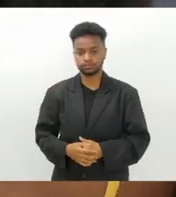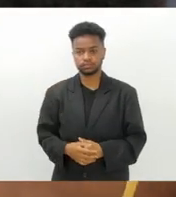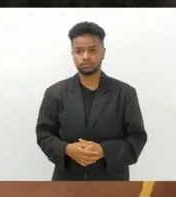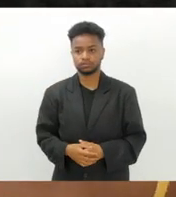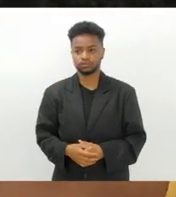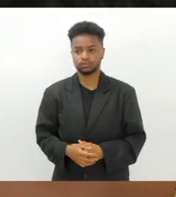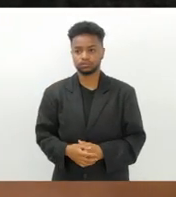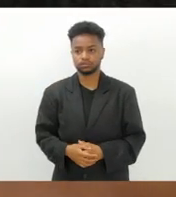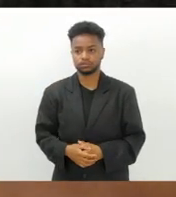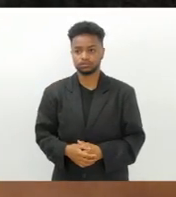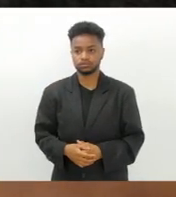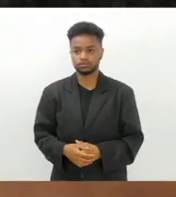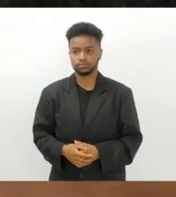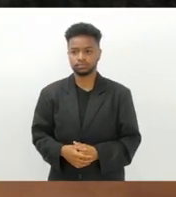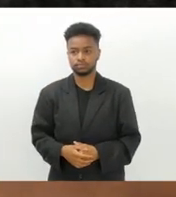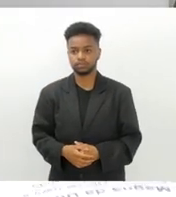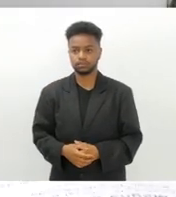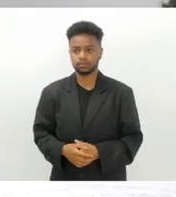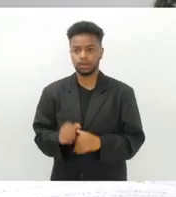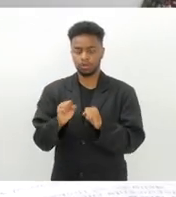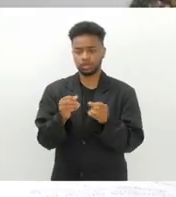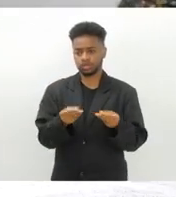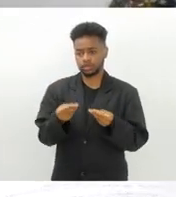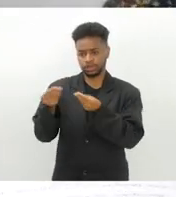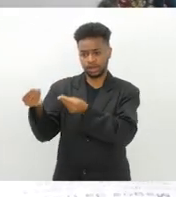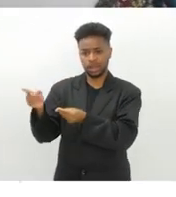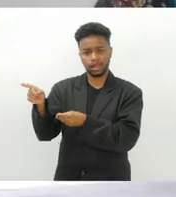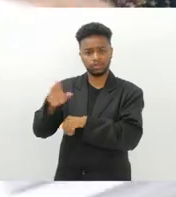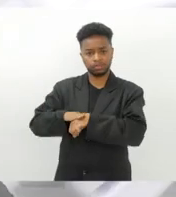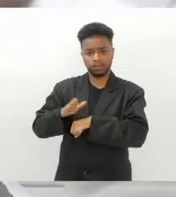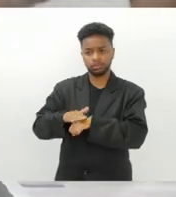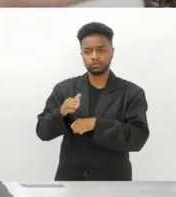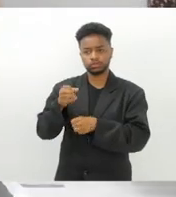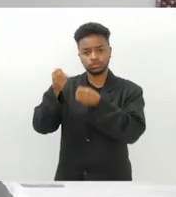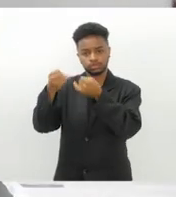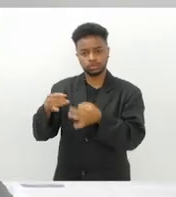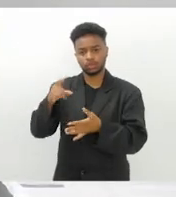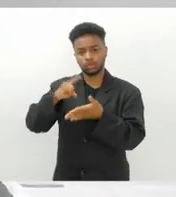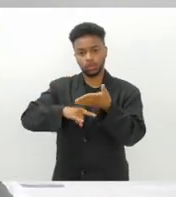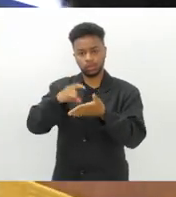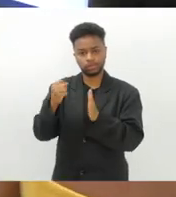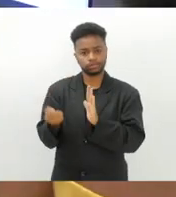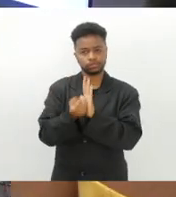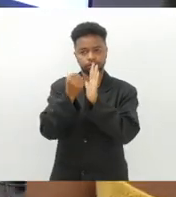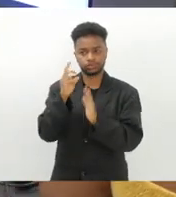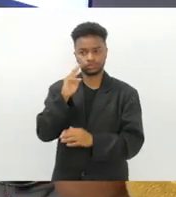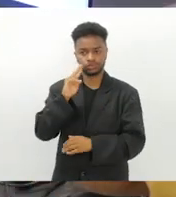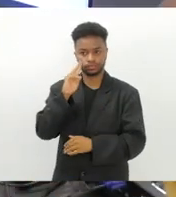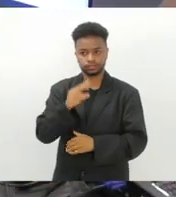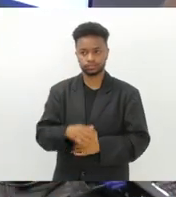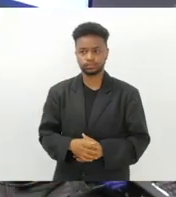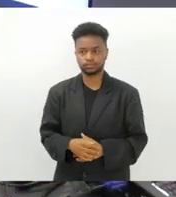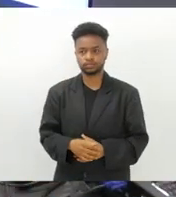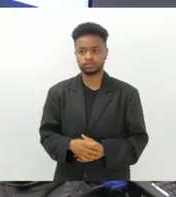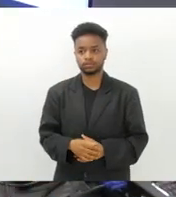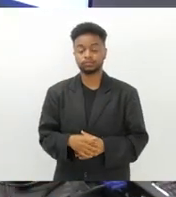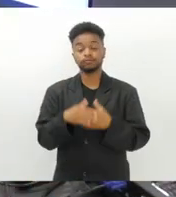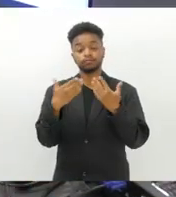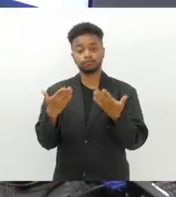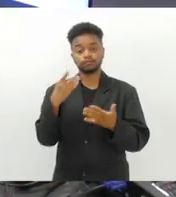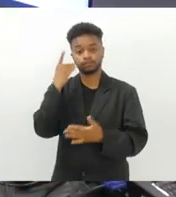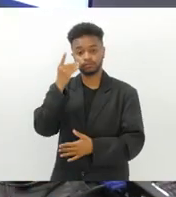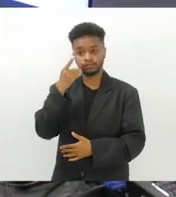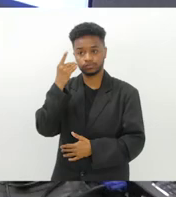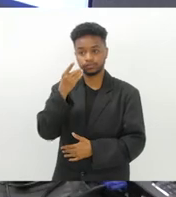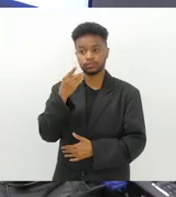até passar para ele os volumes, já que ele vai falar desse documento histórico. Então, deputado, para além